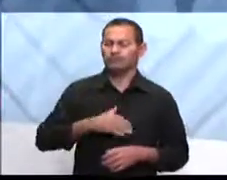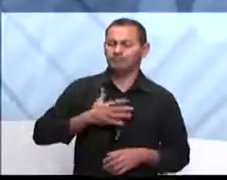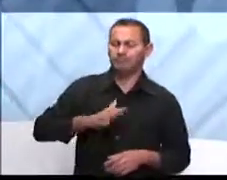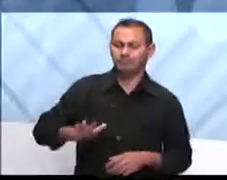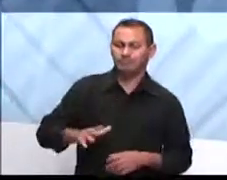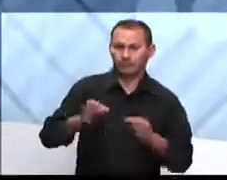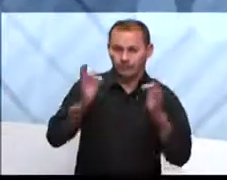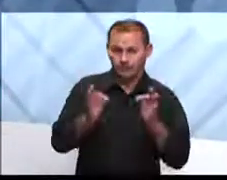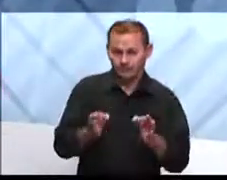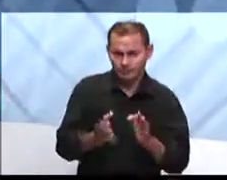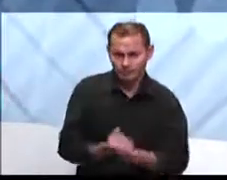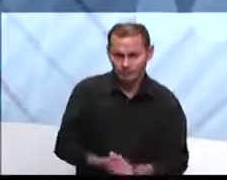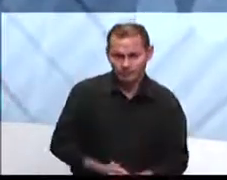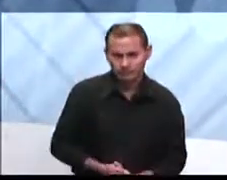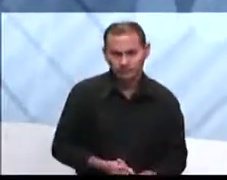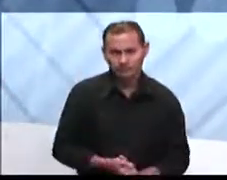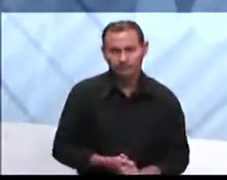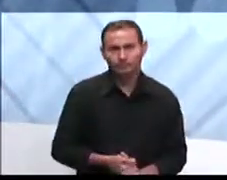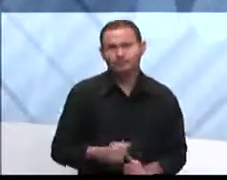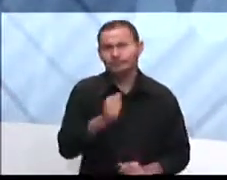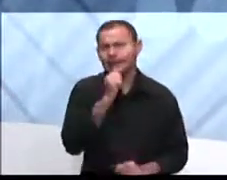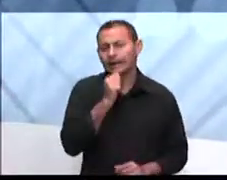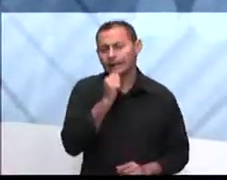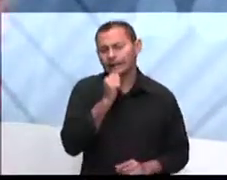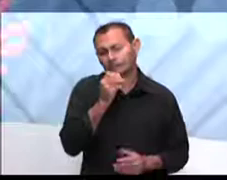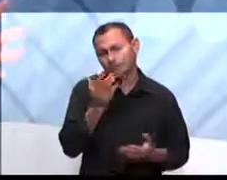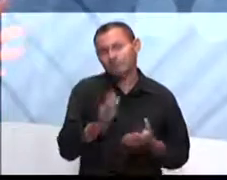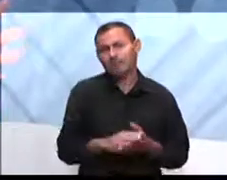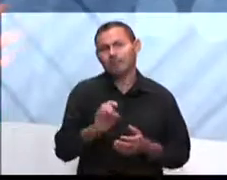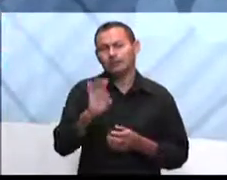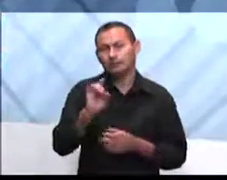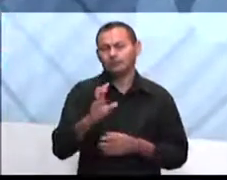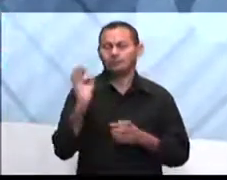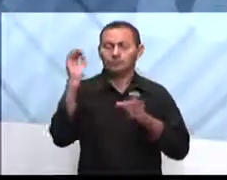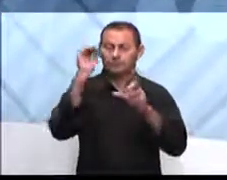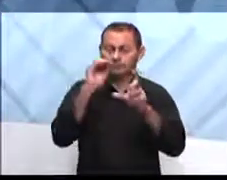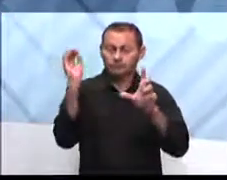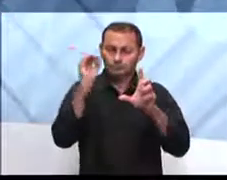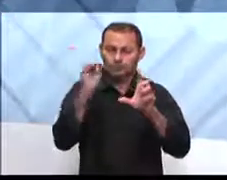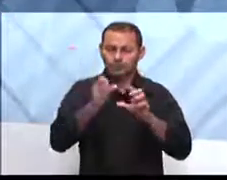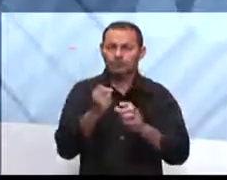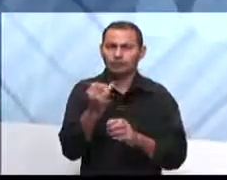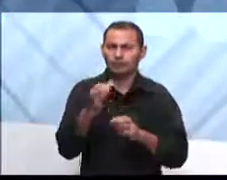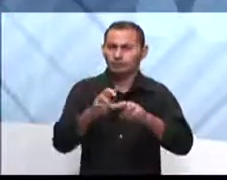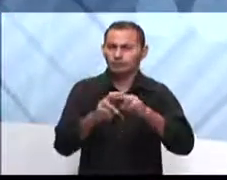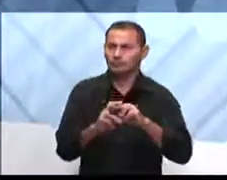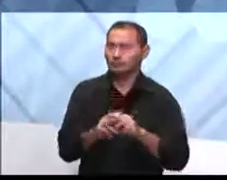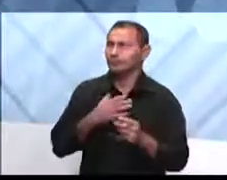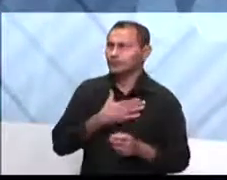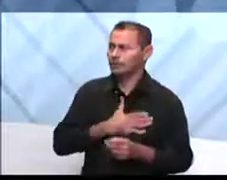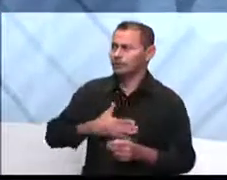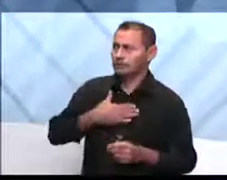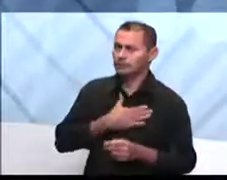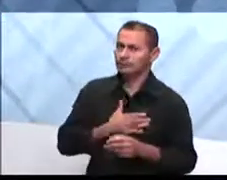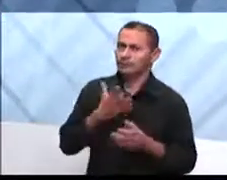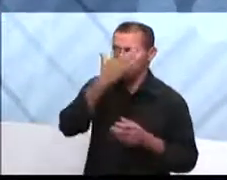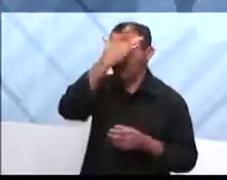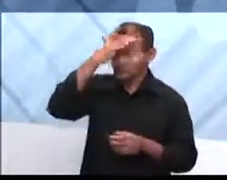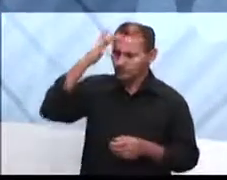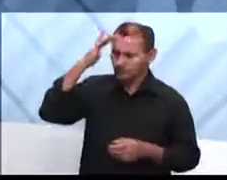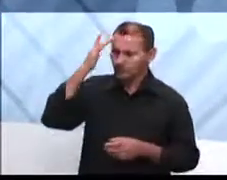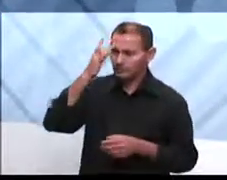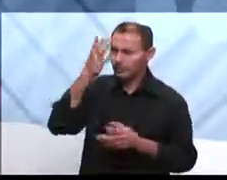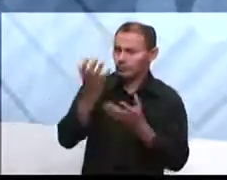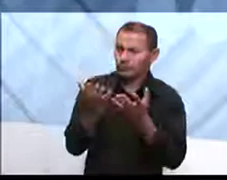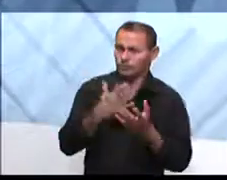insatisfação, tá? E ainda, né, somente acrescentando quanto a essa questão de satisfação, pessoal,